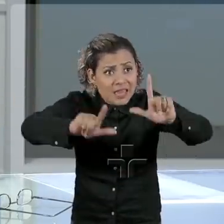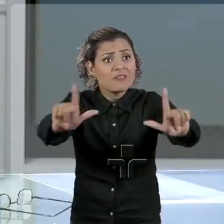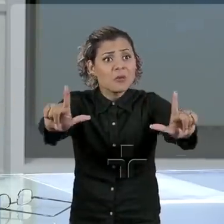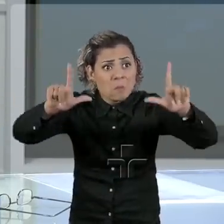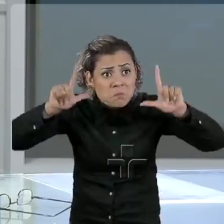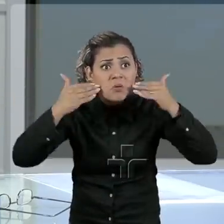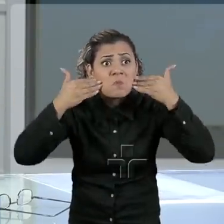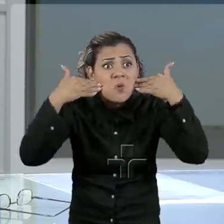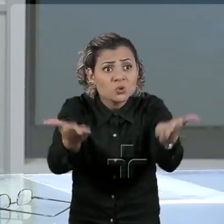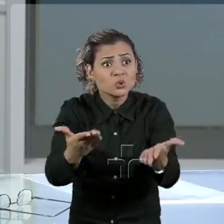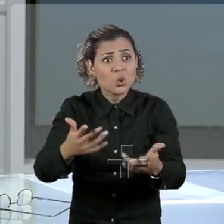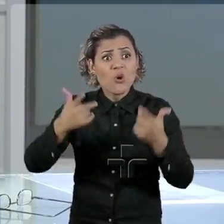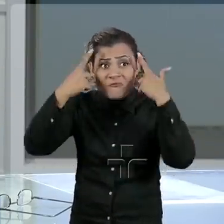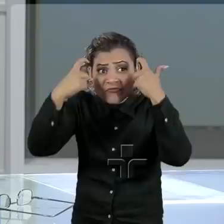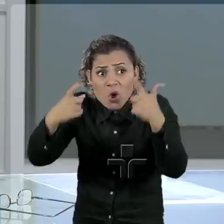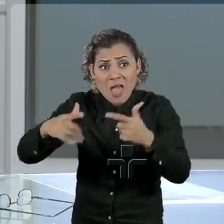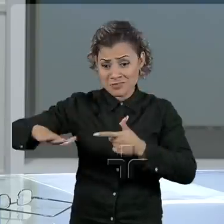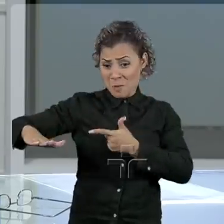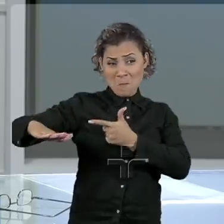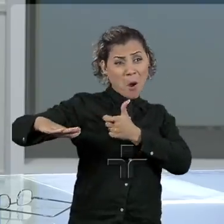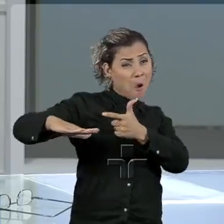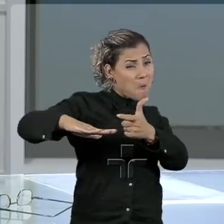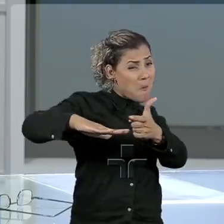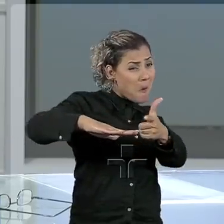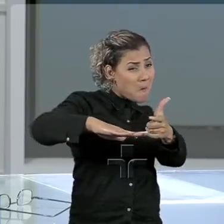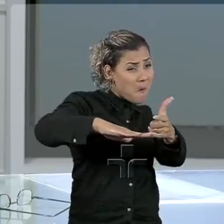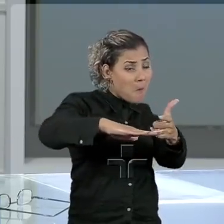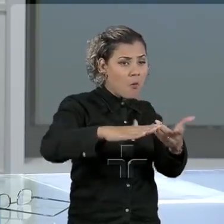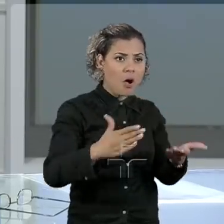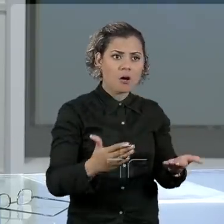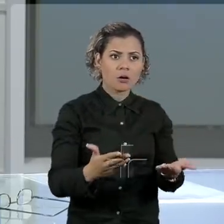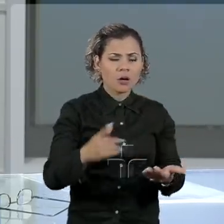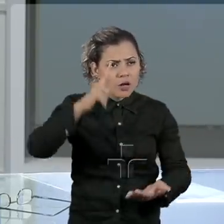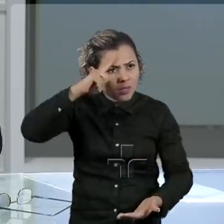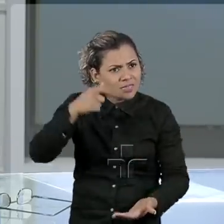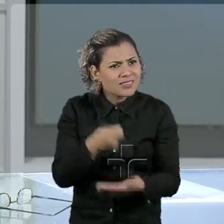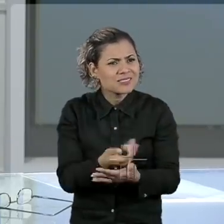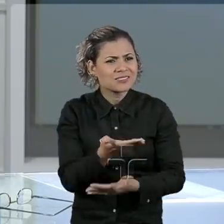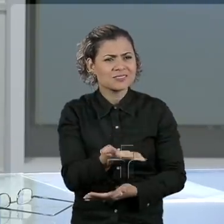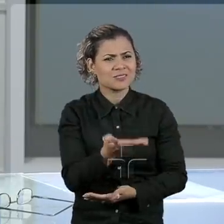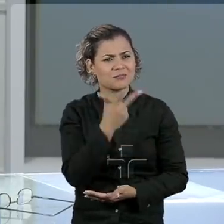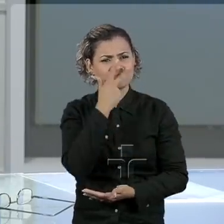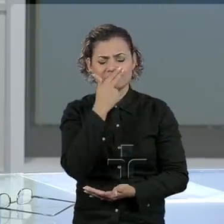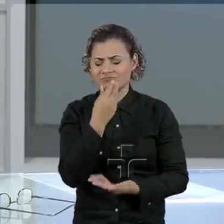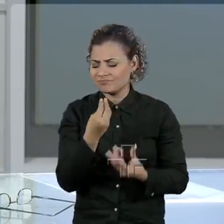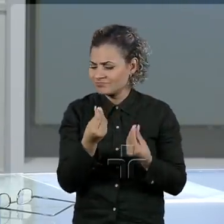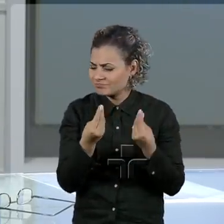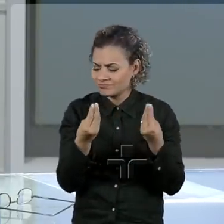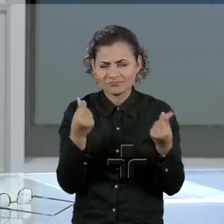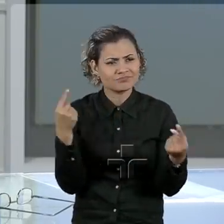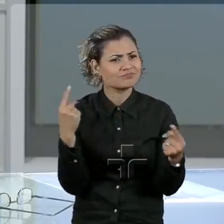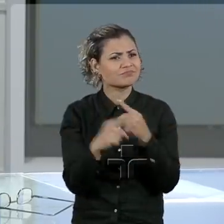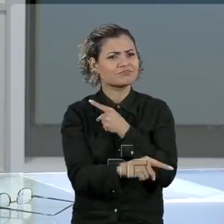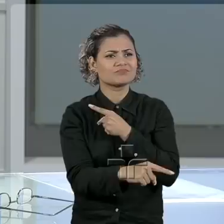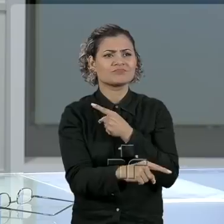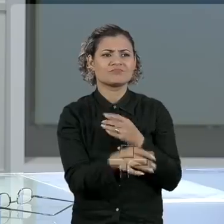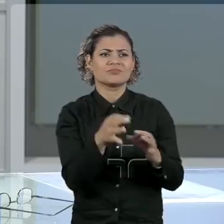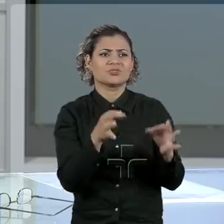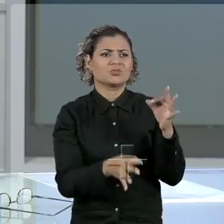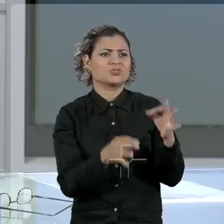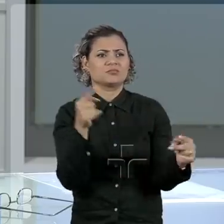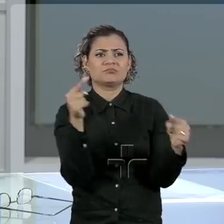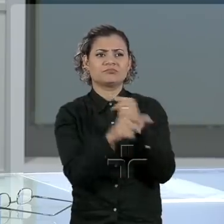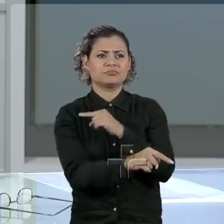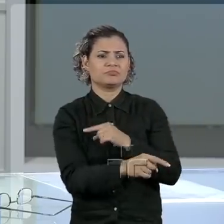a violência praticada. Essa decisão é um desprestígio à justiça. Por